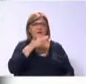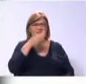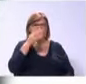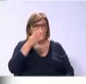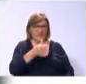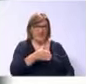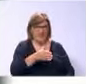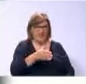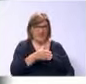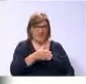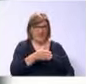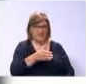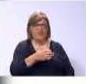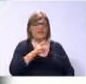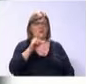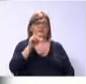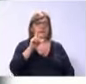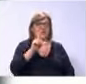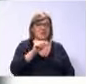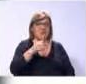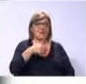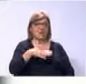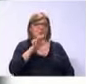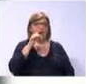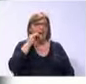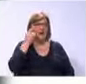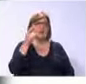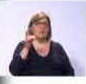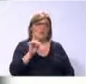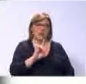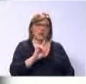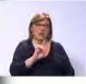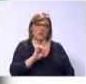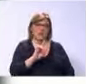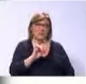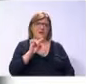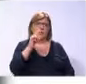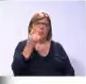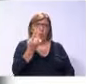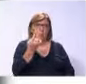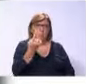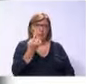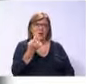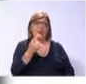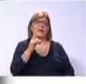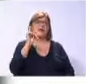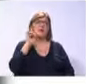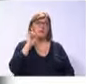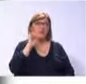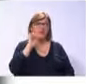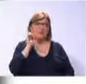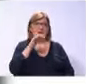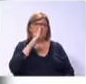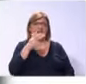afirmações que fez ir saber se efetivamente foram não foram graves e estamos aí com uma e é importante onde eu disse